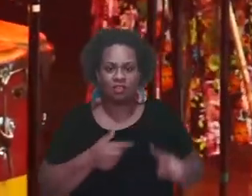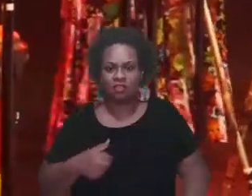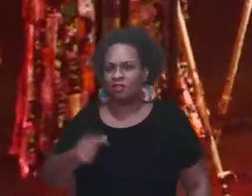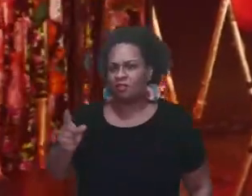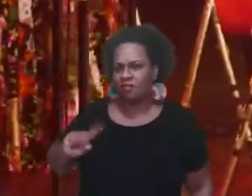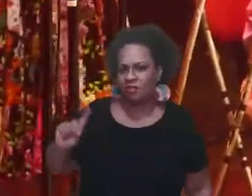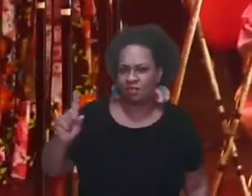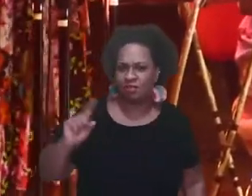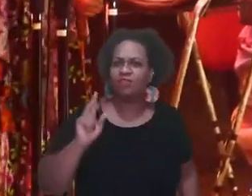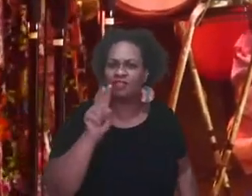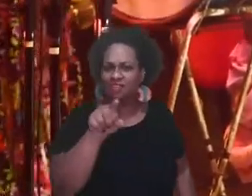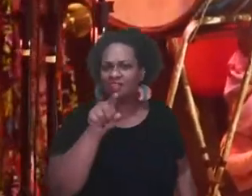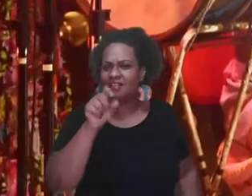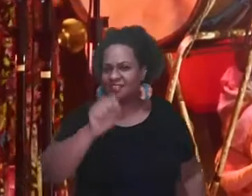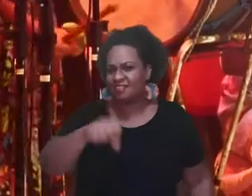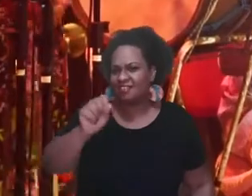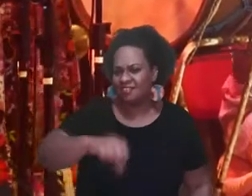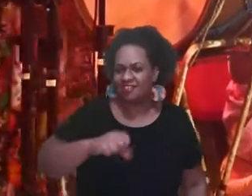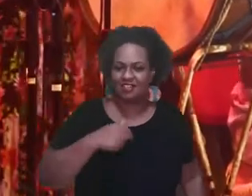não fui eu